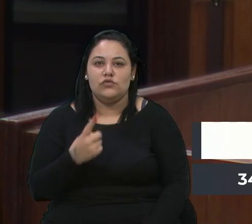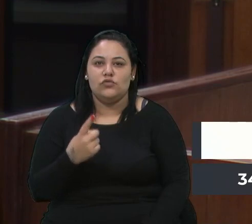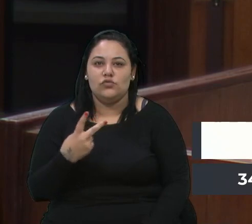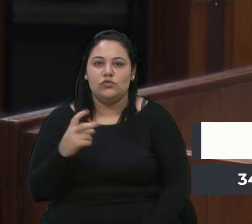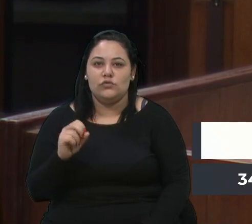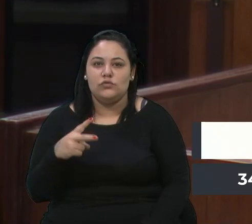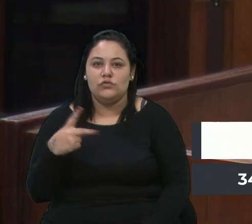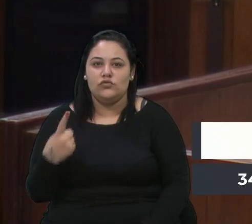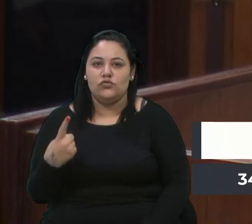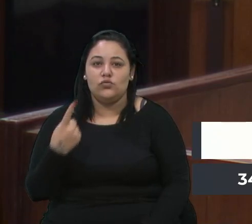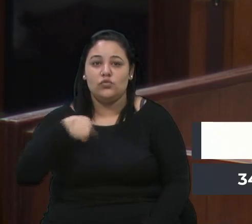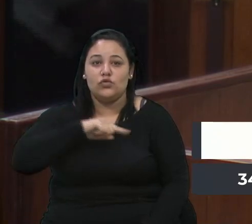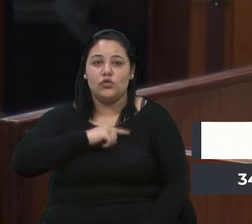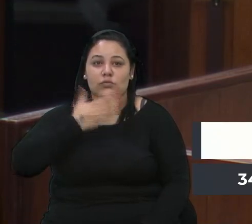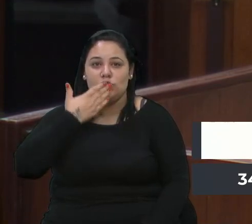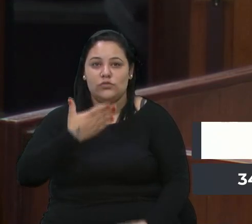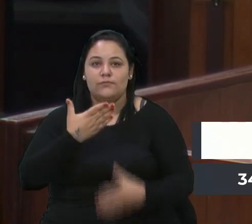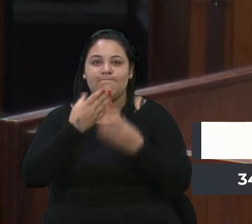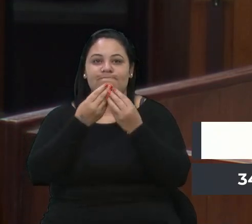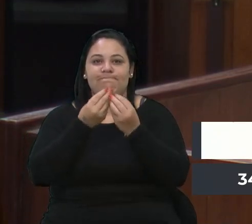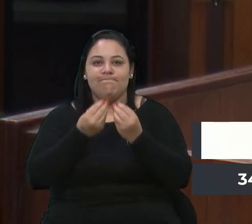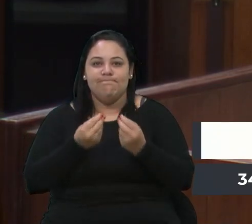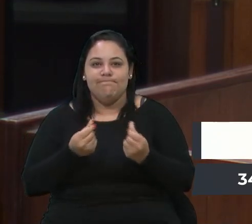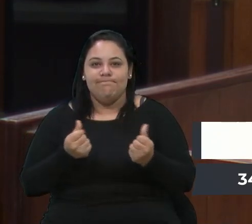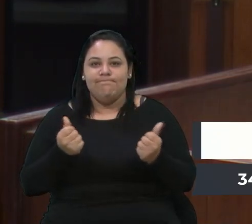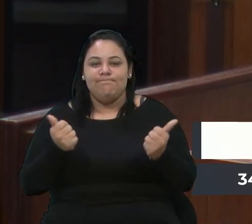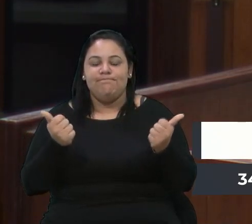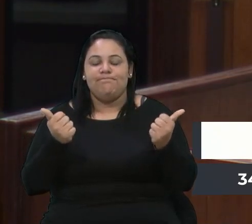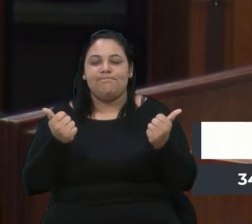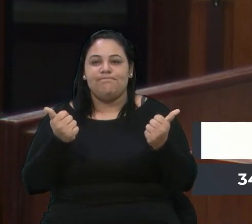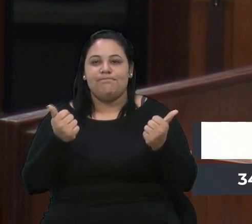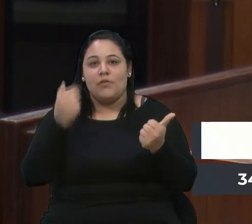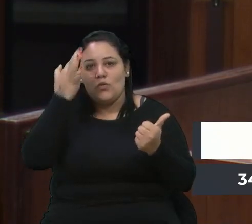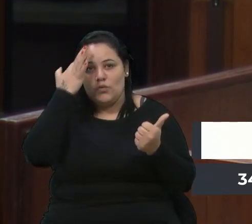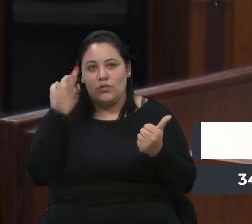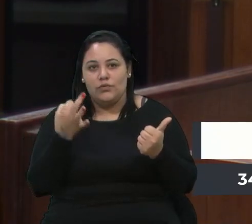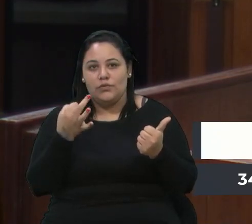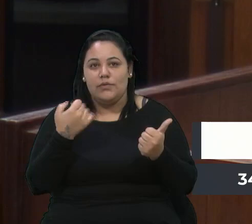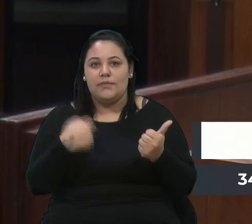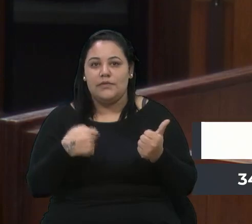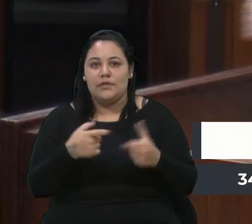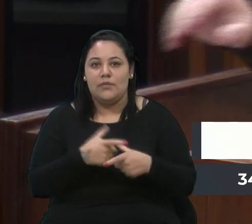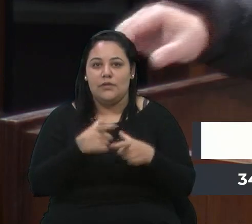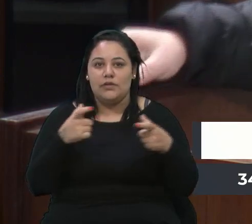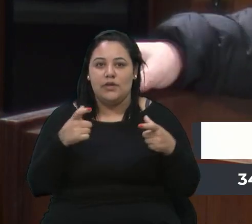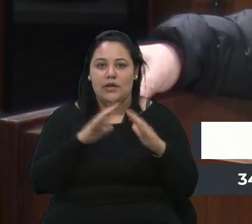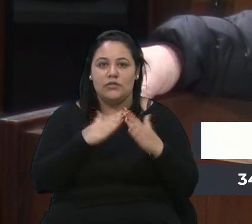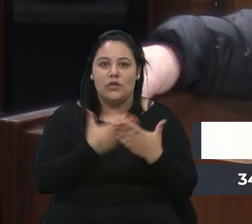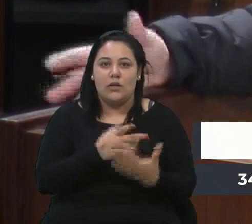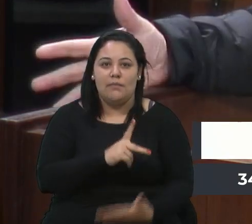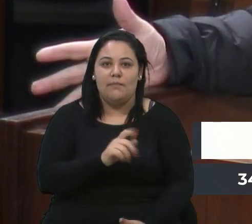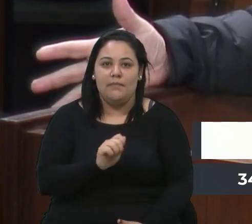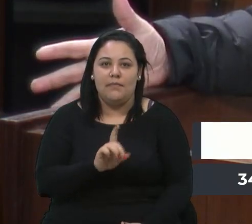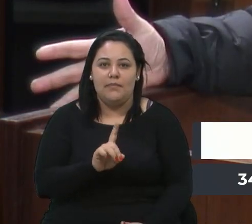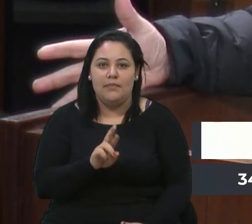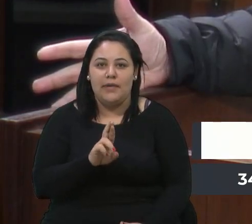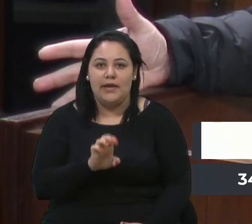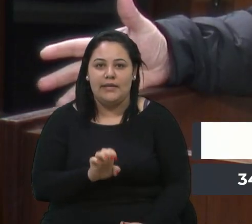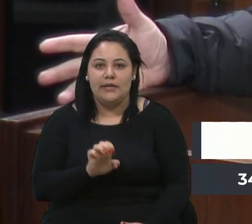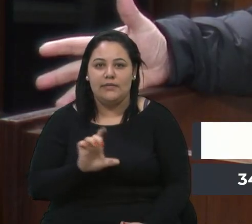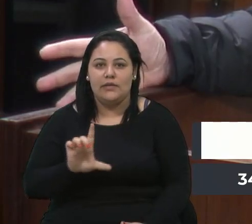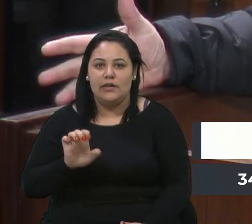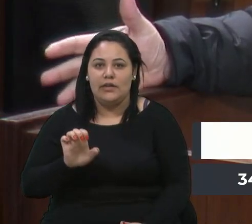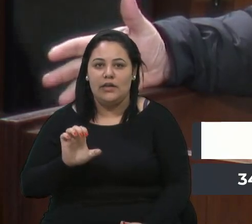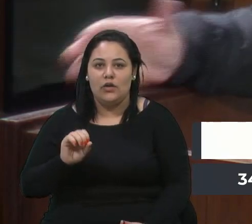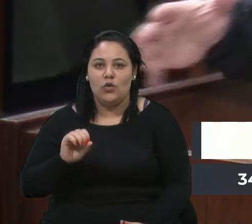gente pede a sensibilidade pela ampliação da escola Padre Leonardo Murialdo. Sabendo da importância,